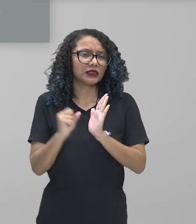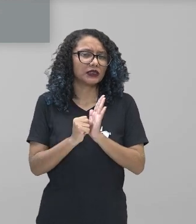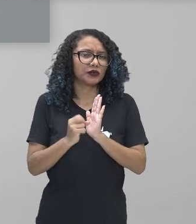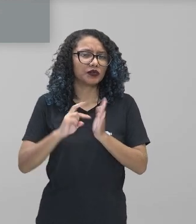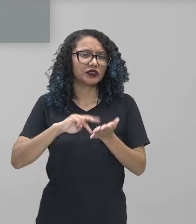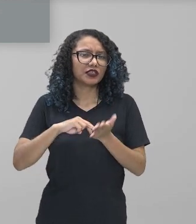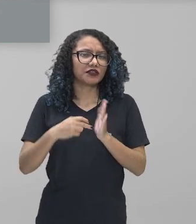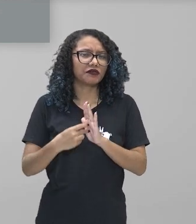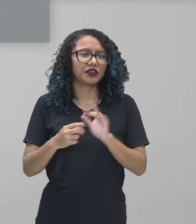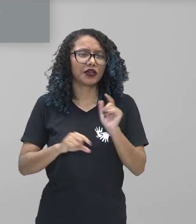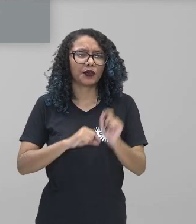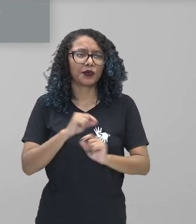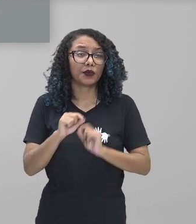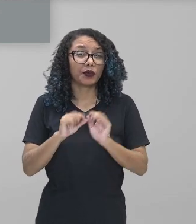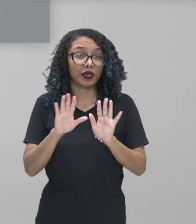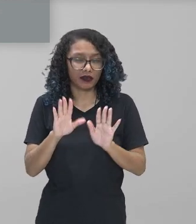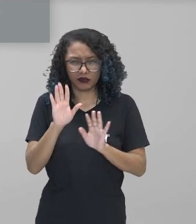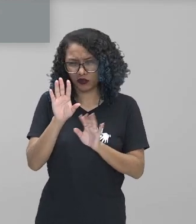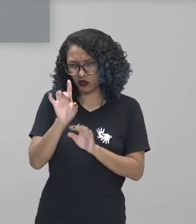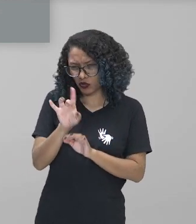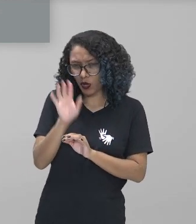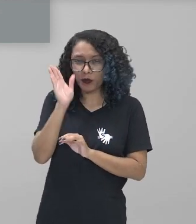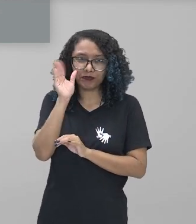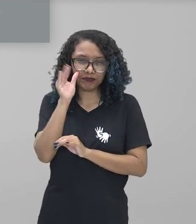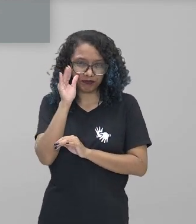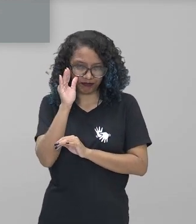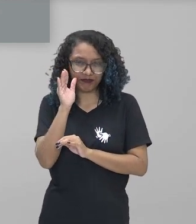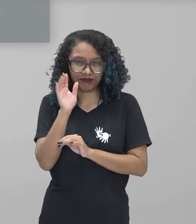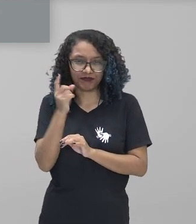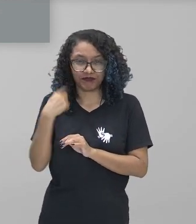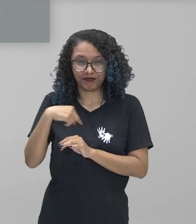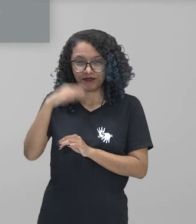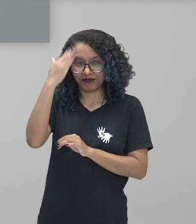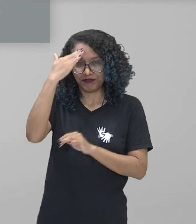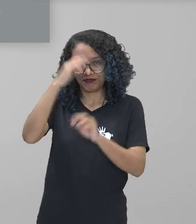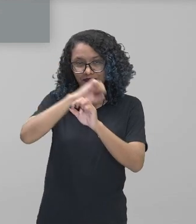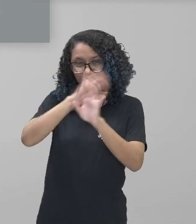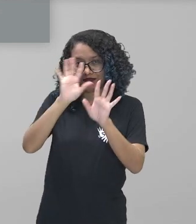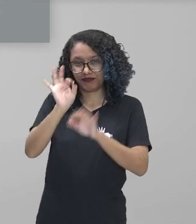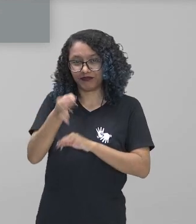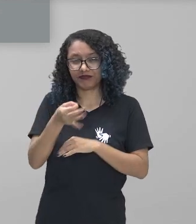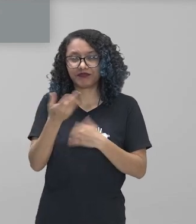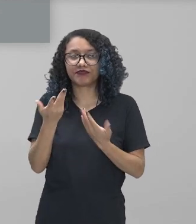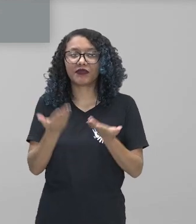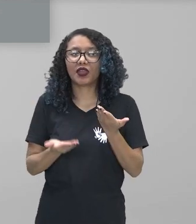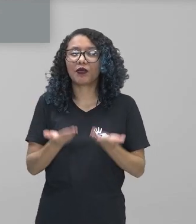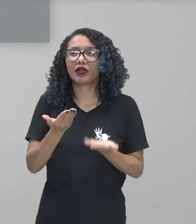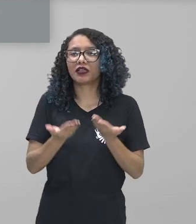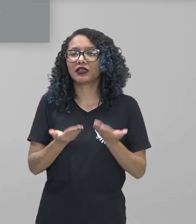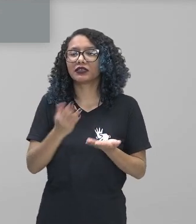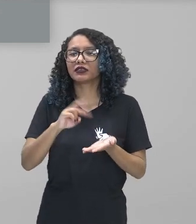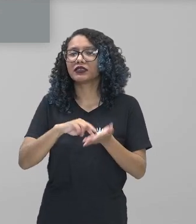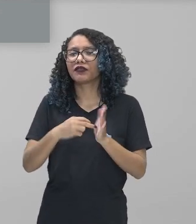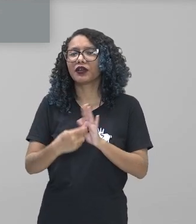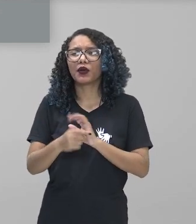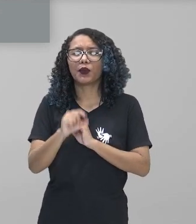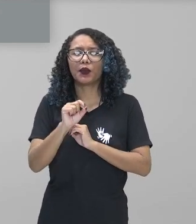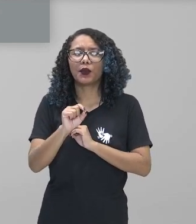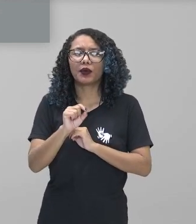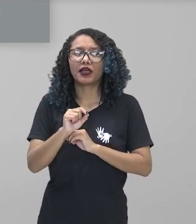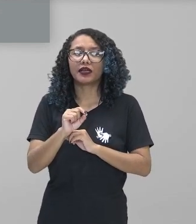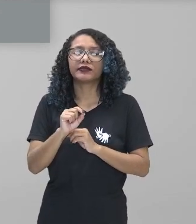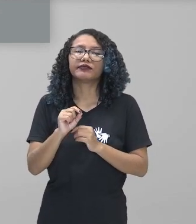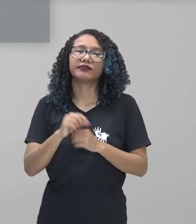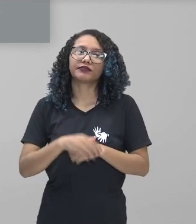uma curiosidade para a gente entender, O que significa, por exemplo, a balança? Balança significa